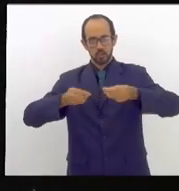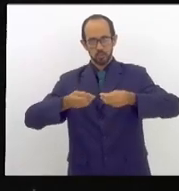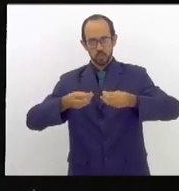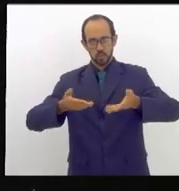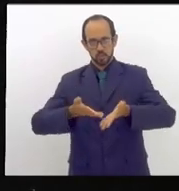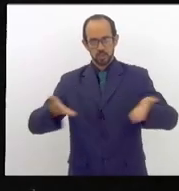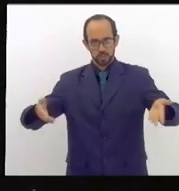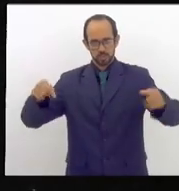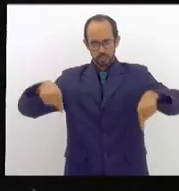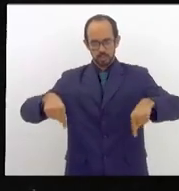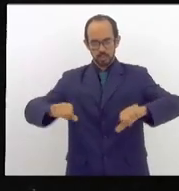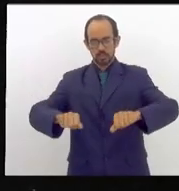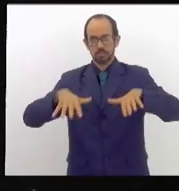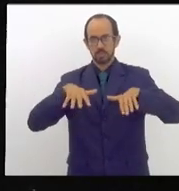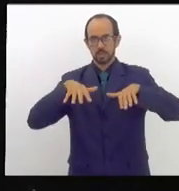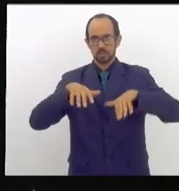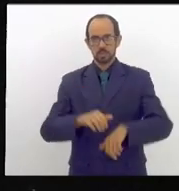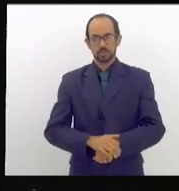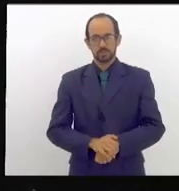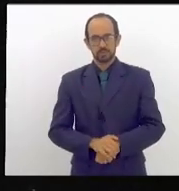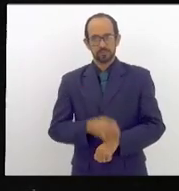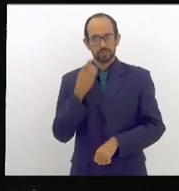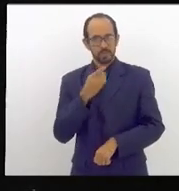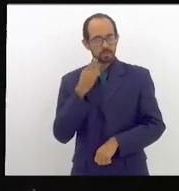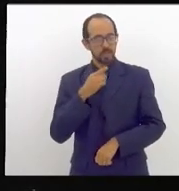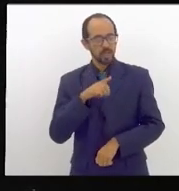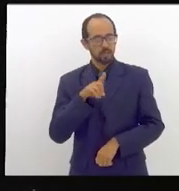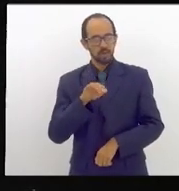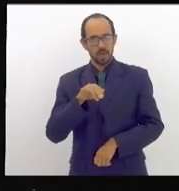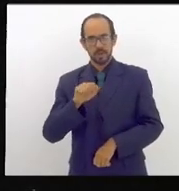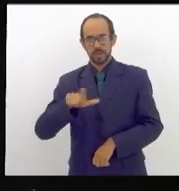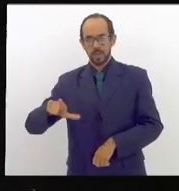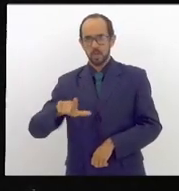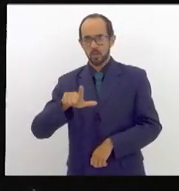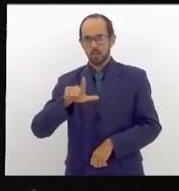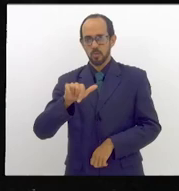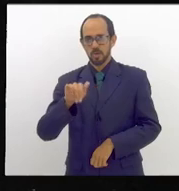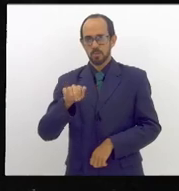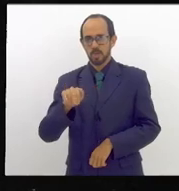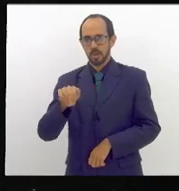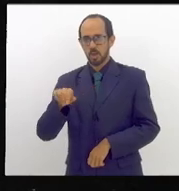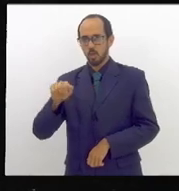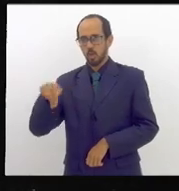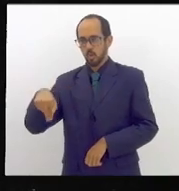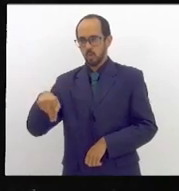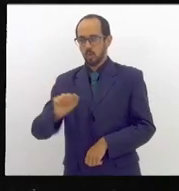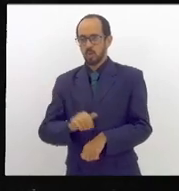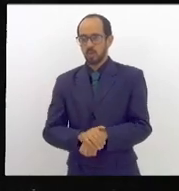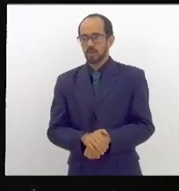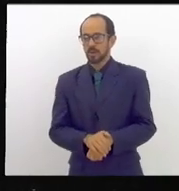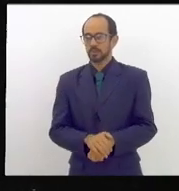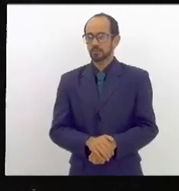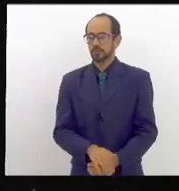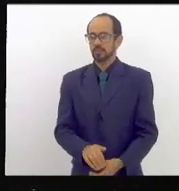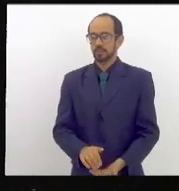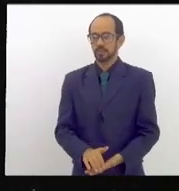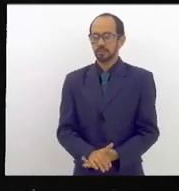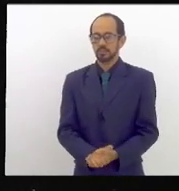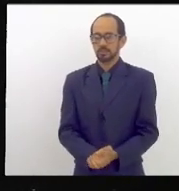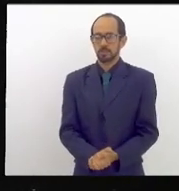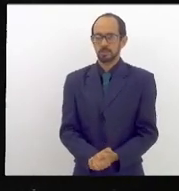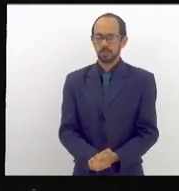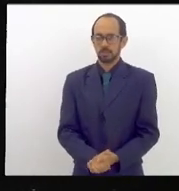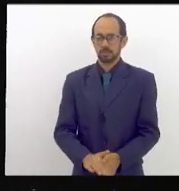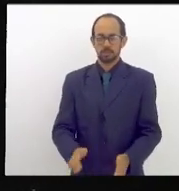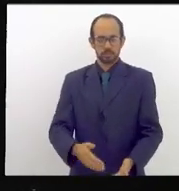neste plenário Deputado Daniel librelon Deputado Jair Bittencourt vossa excelência